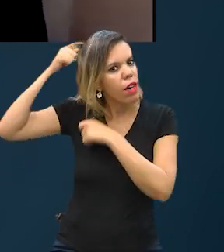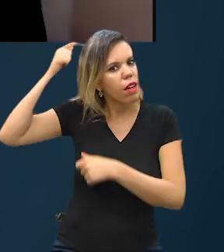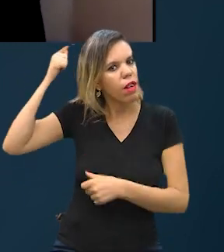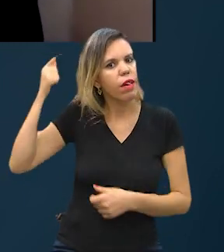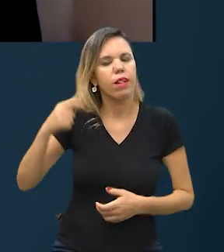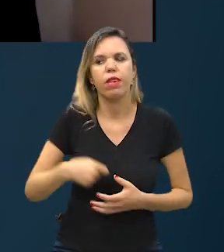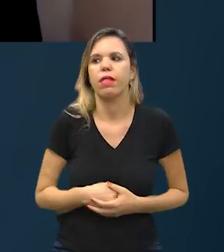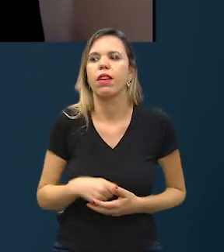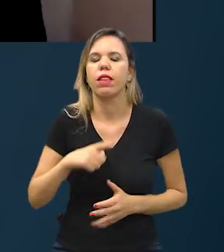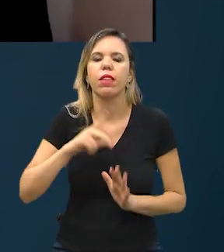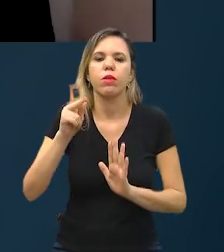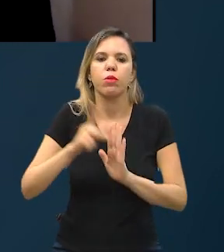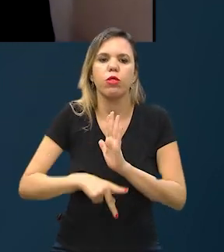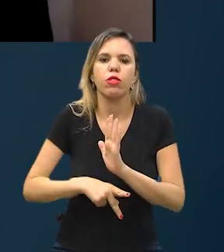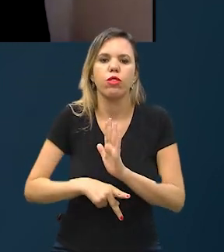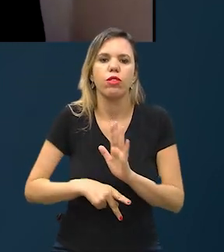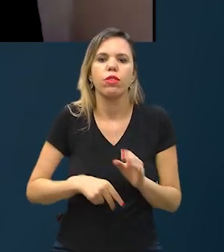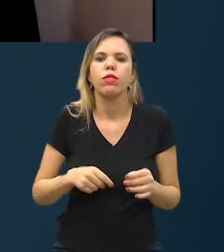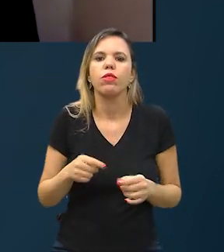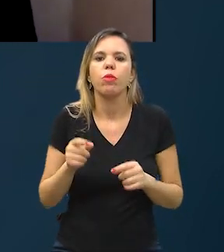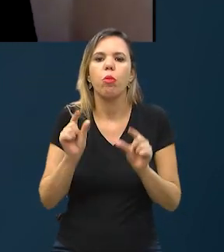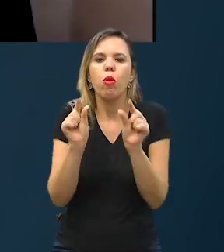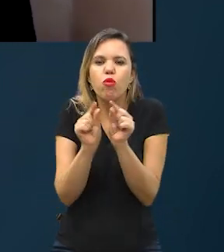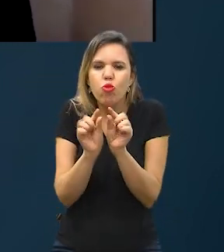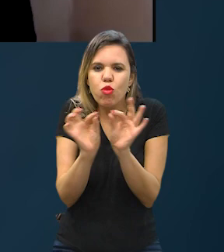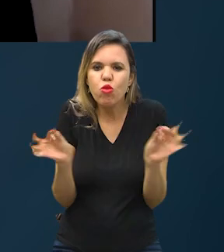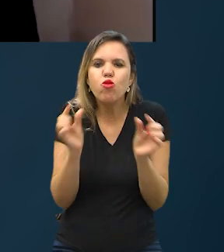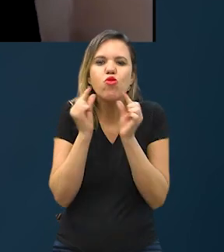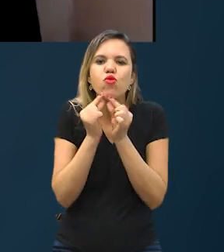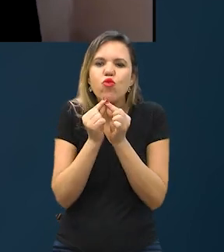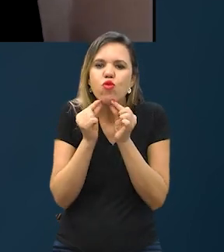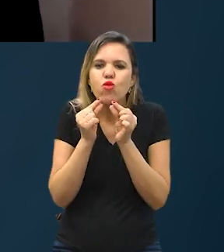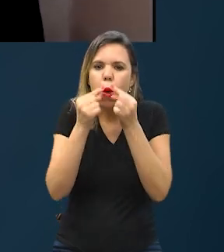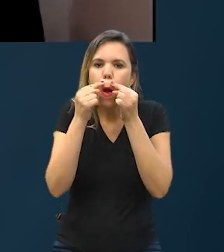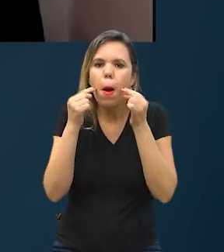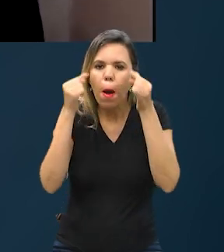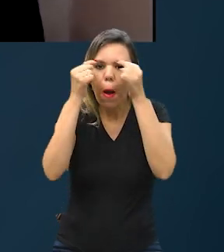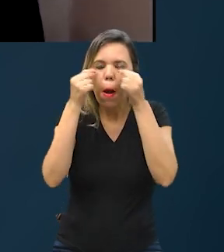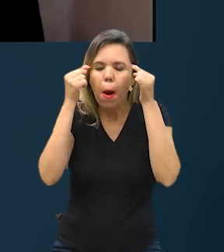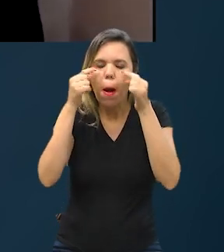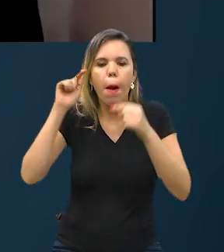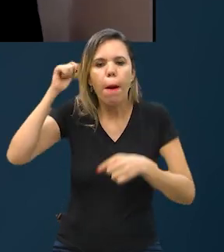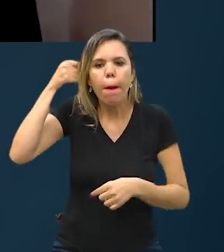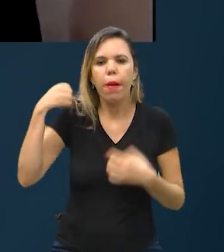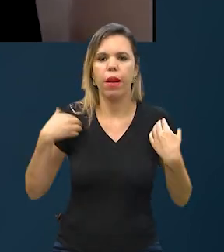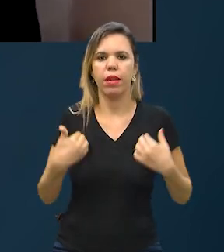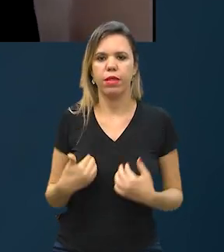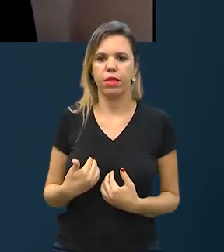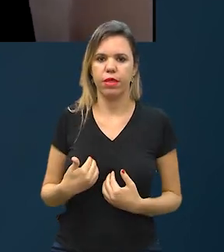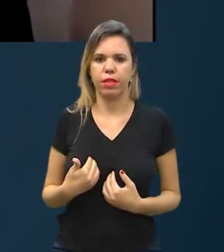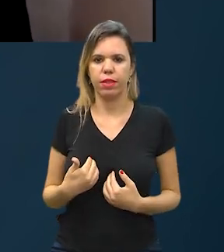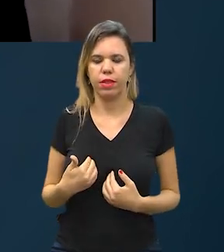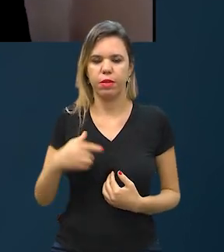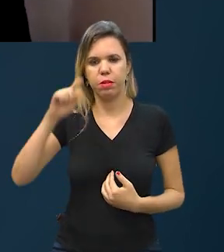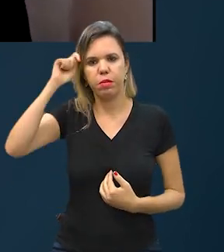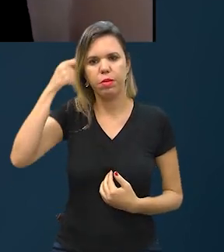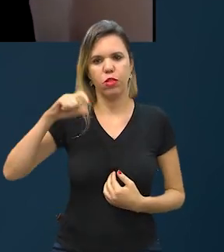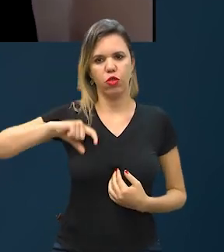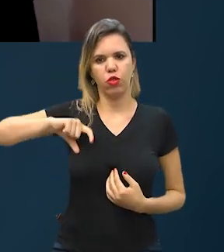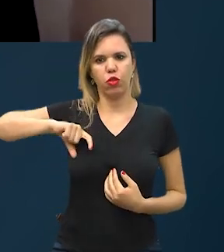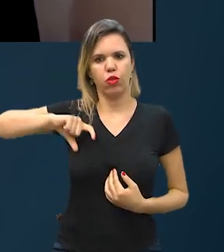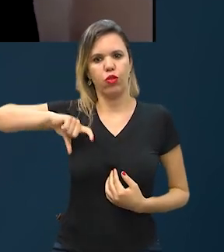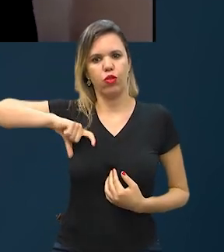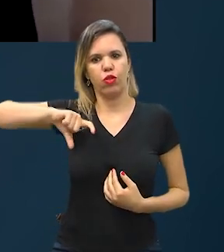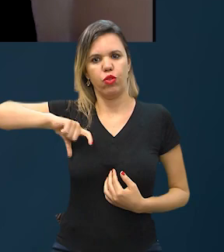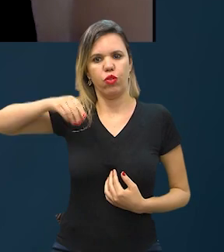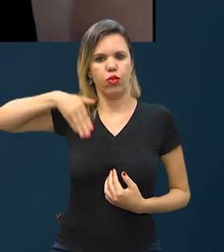cabeça. Tenho um projeto de barba também preta e olhos pretos. E estou com uma camiseta preta e um bolsinho na camiseta que